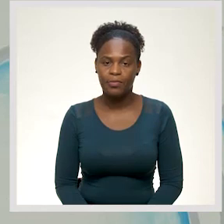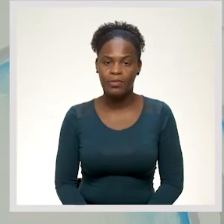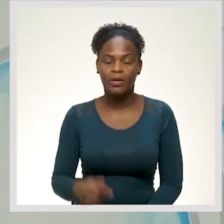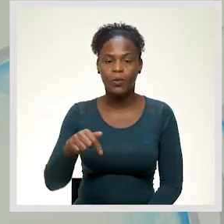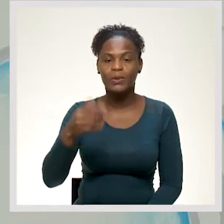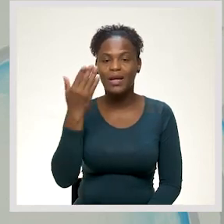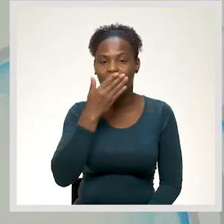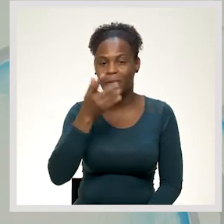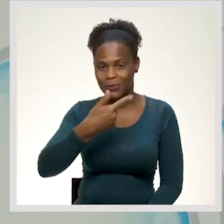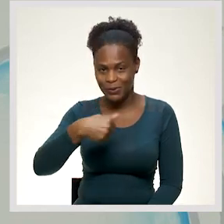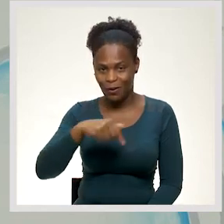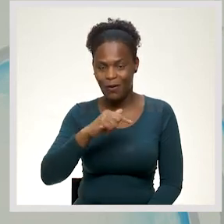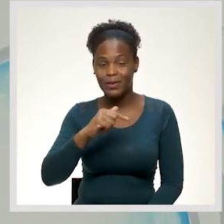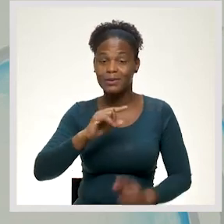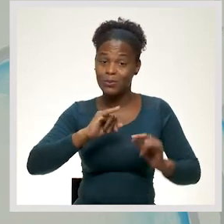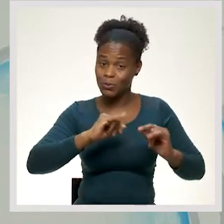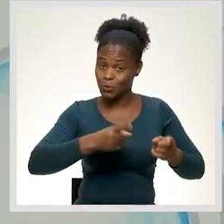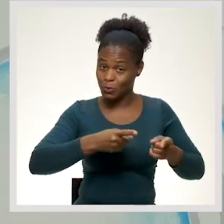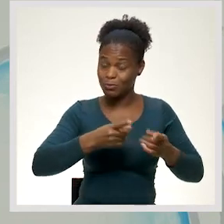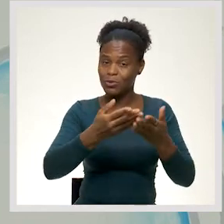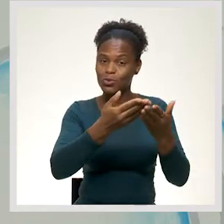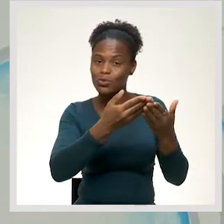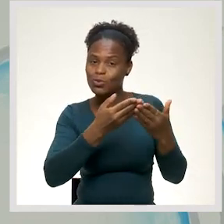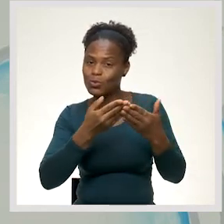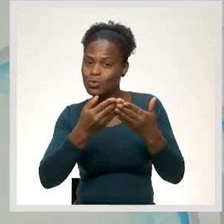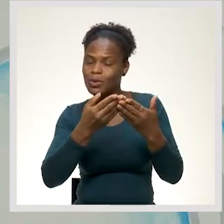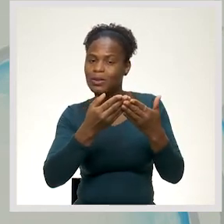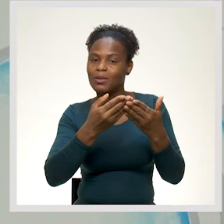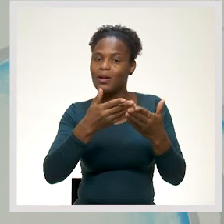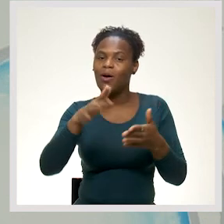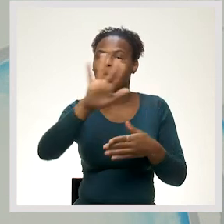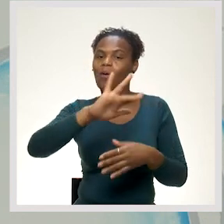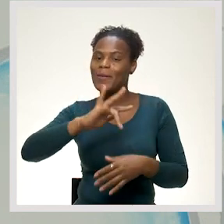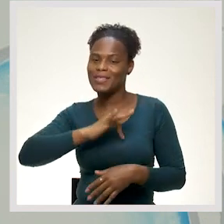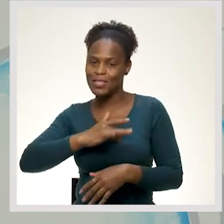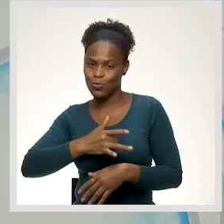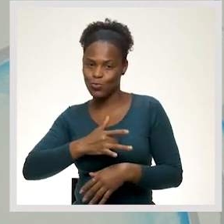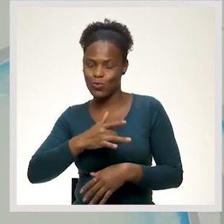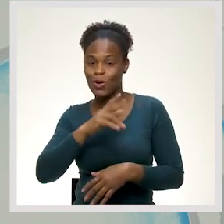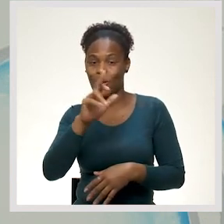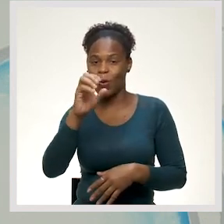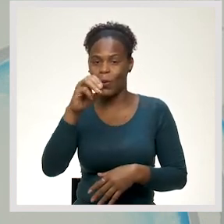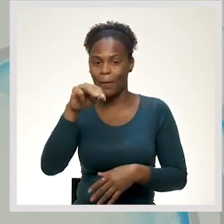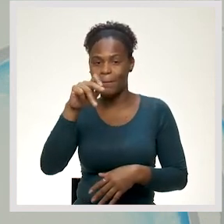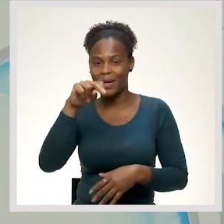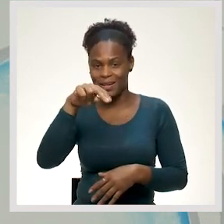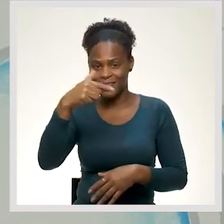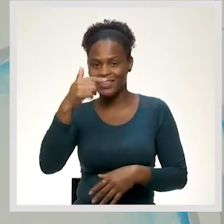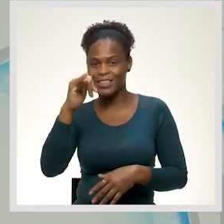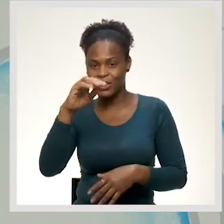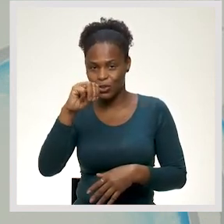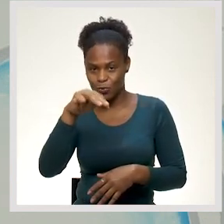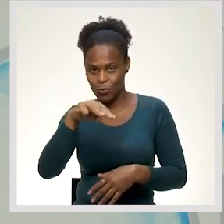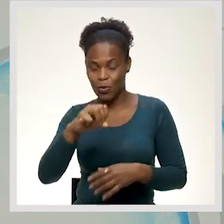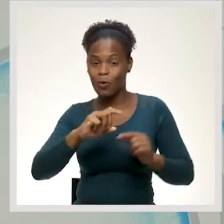Na aula de hoje, nós introduzimos o estudo do romantismo. Começamos por ver a origem